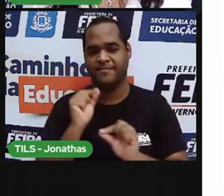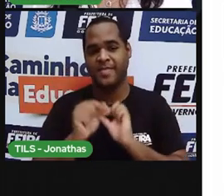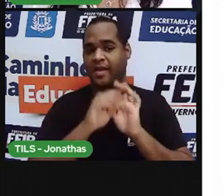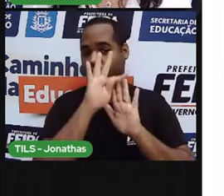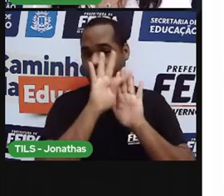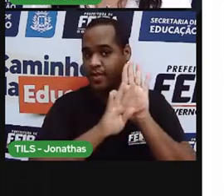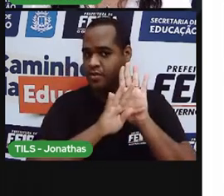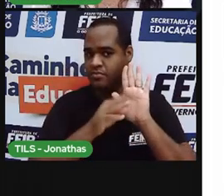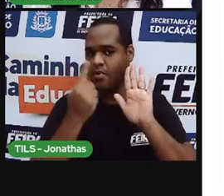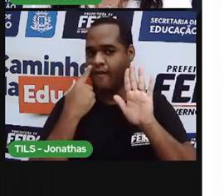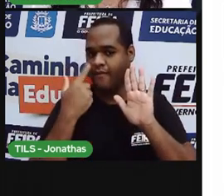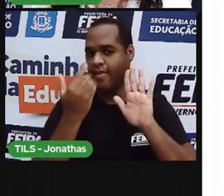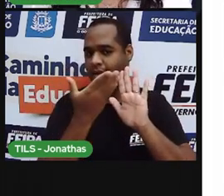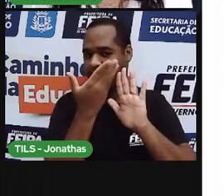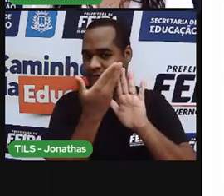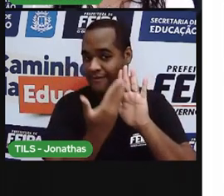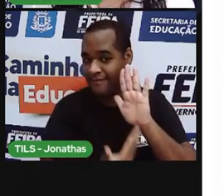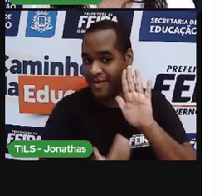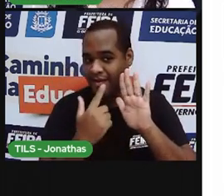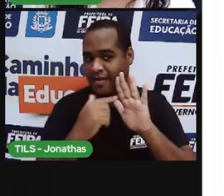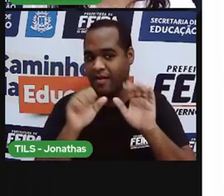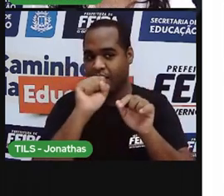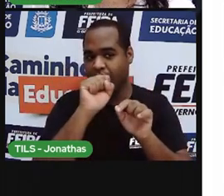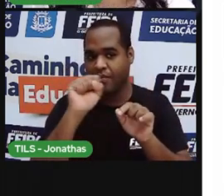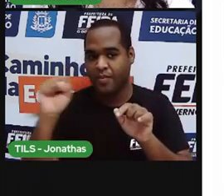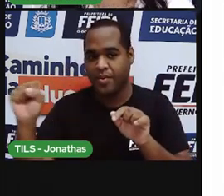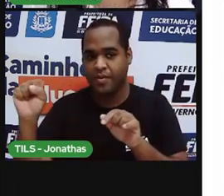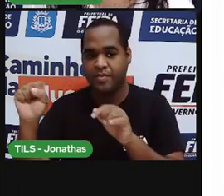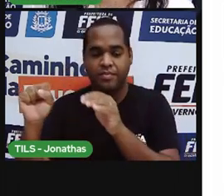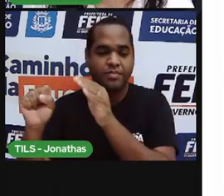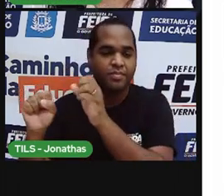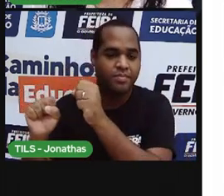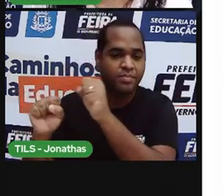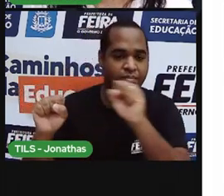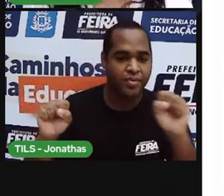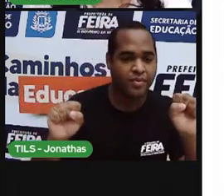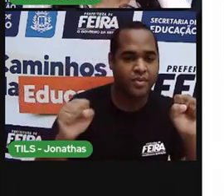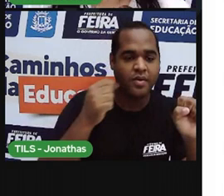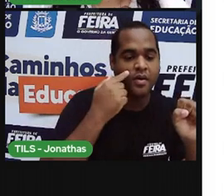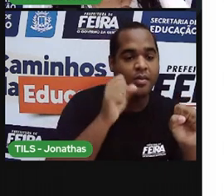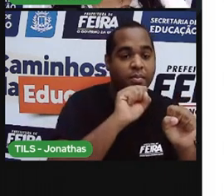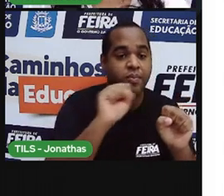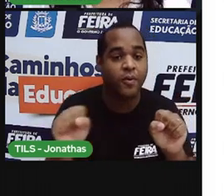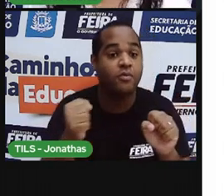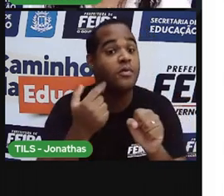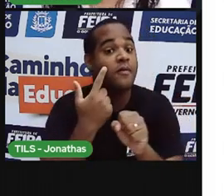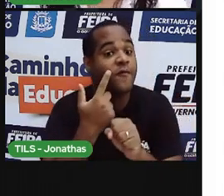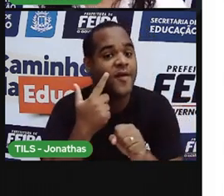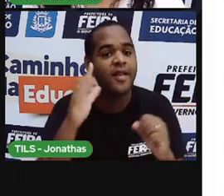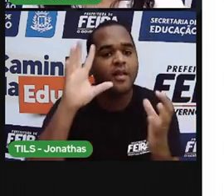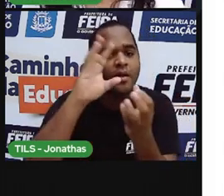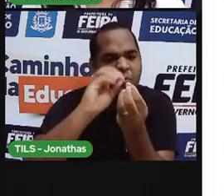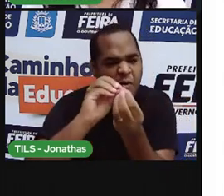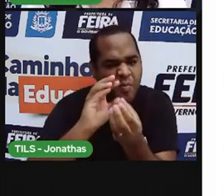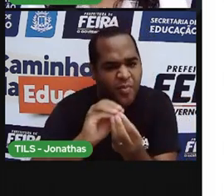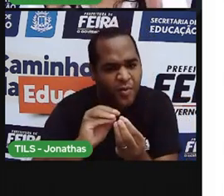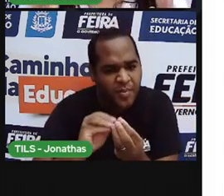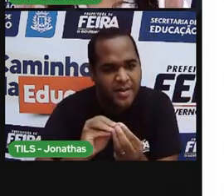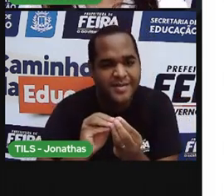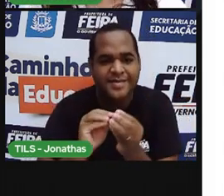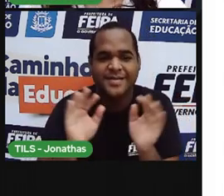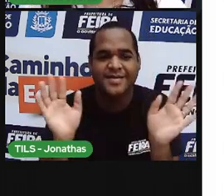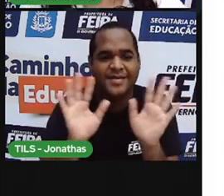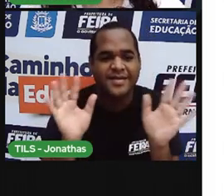que vocês estão vendo no slide, ele não está segmentado, ou seja, ele não tem